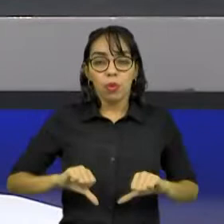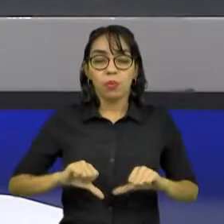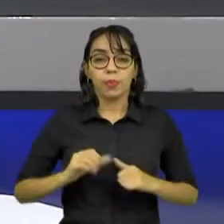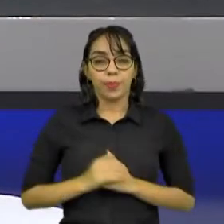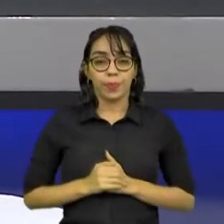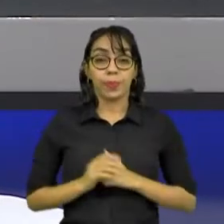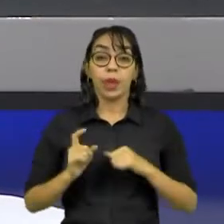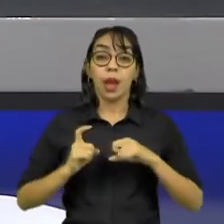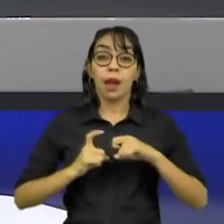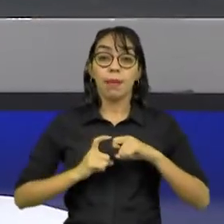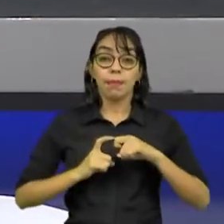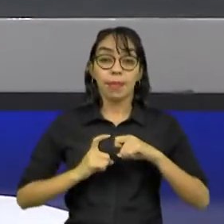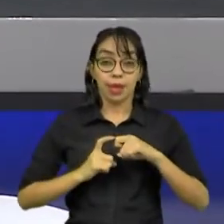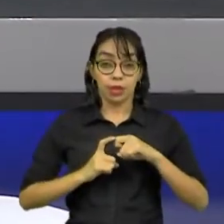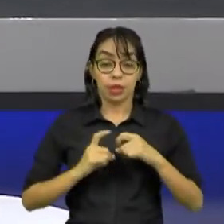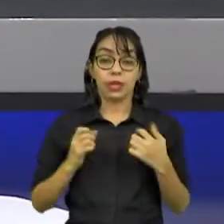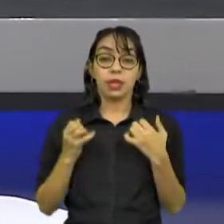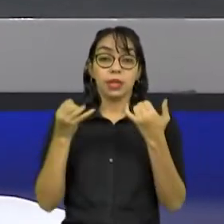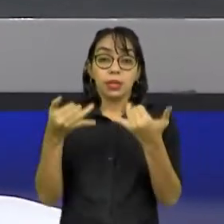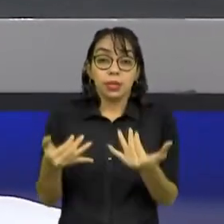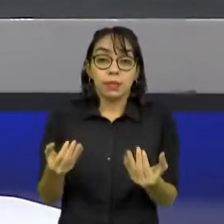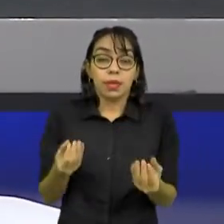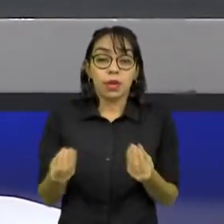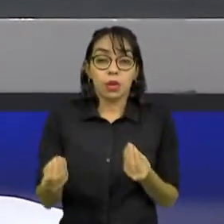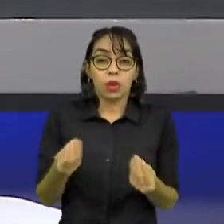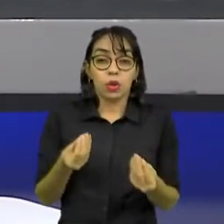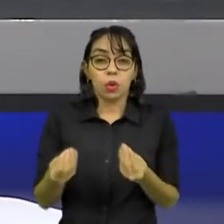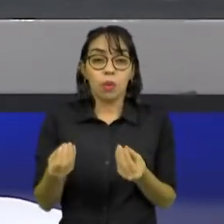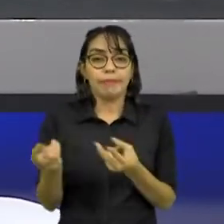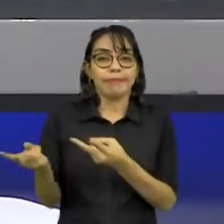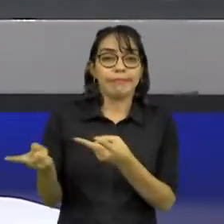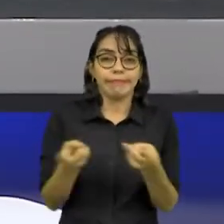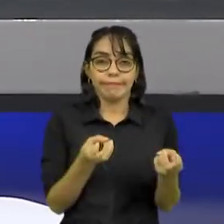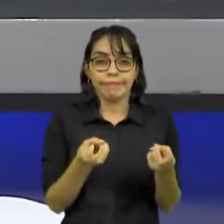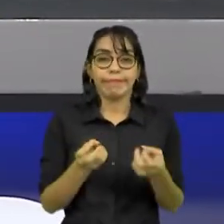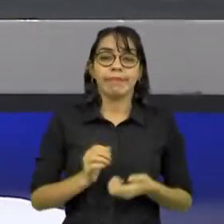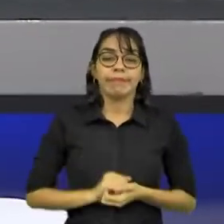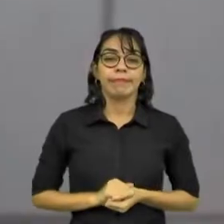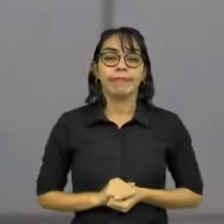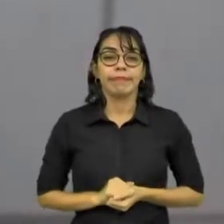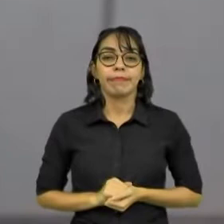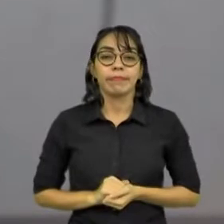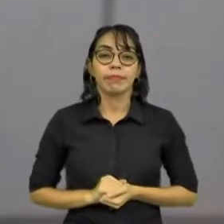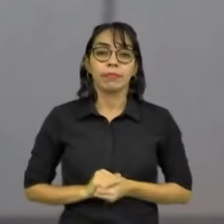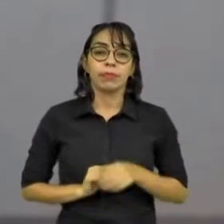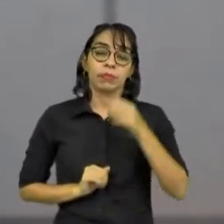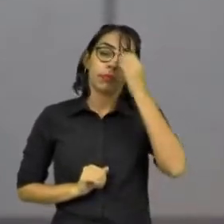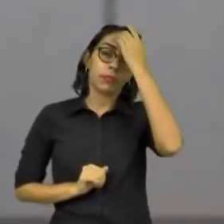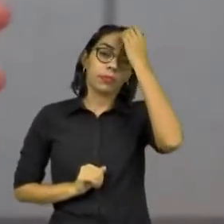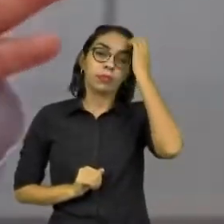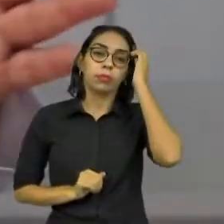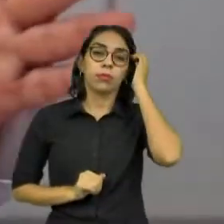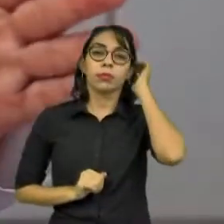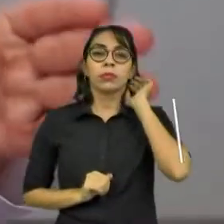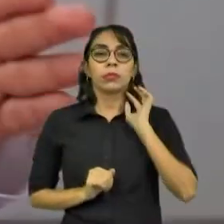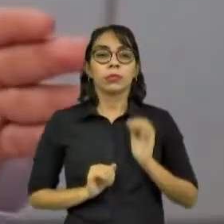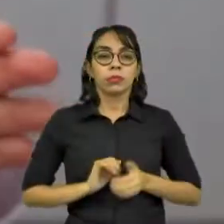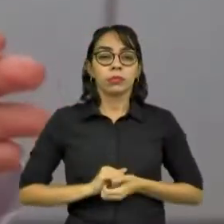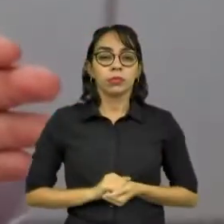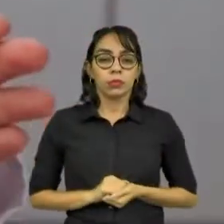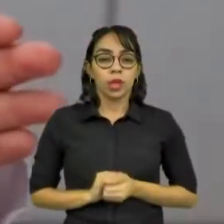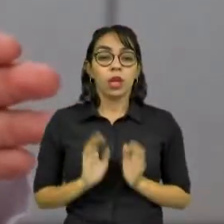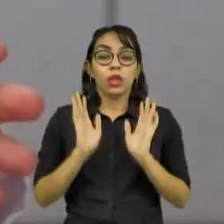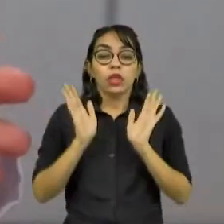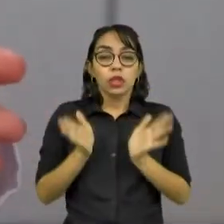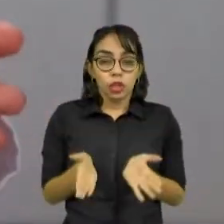José esclarece as primeiras informações sobre esses casos. Uma parte